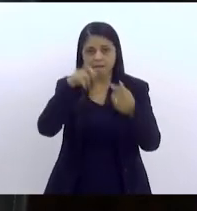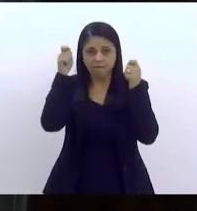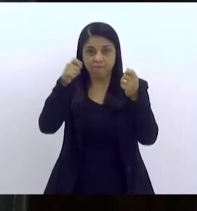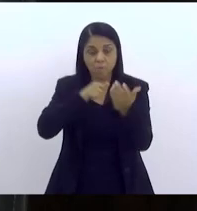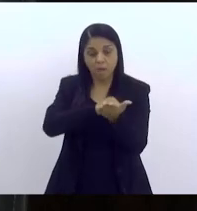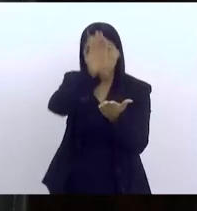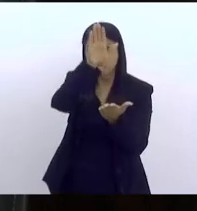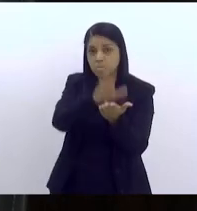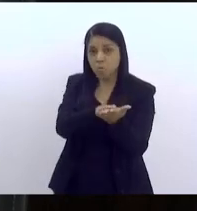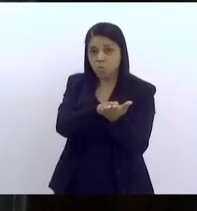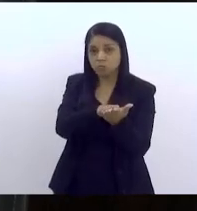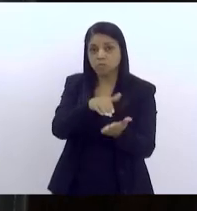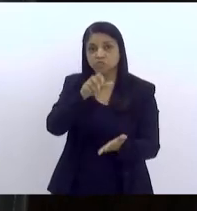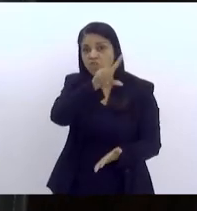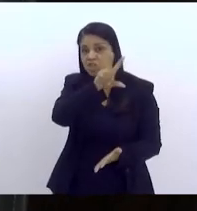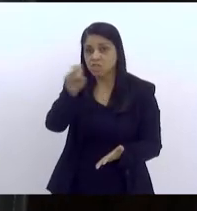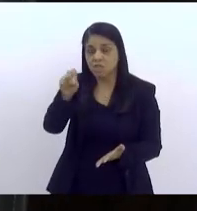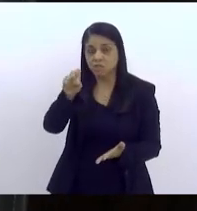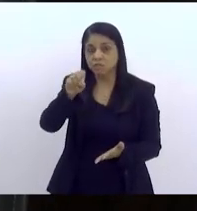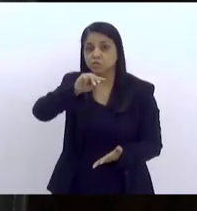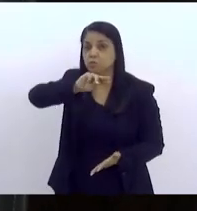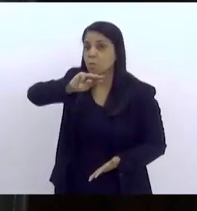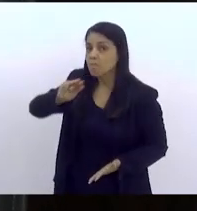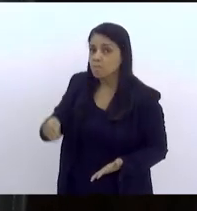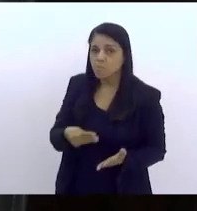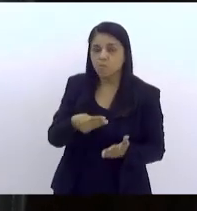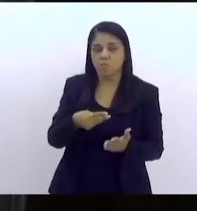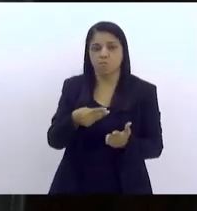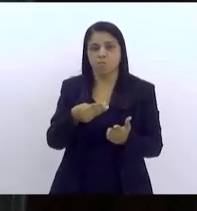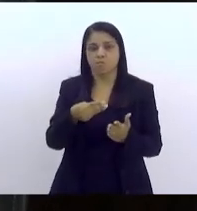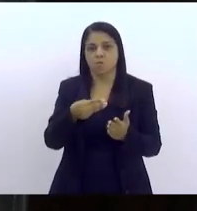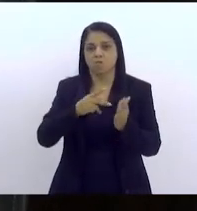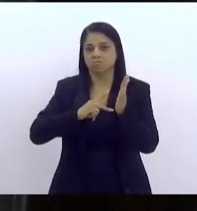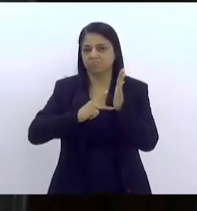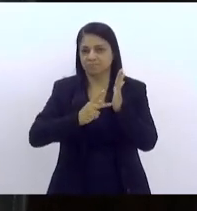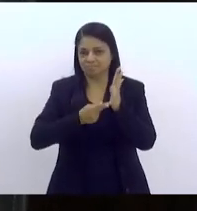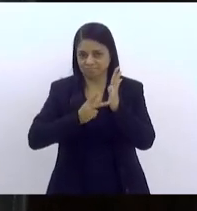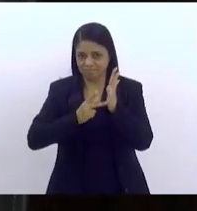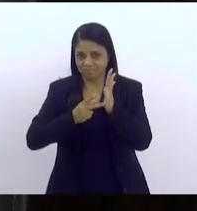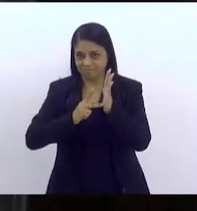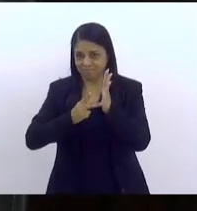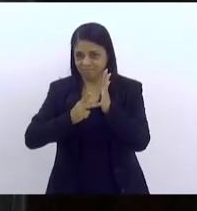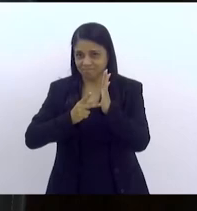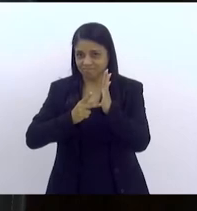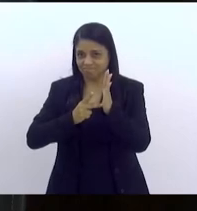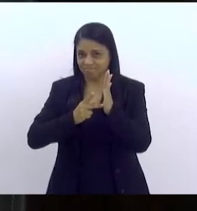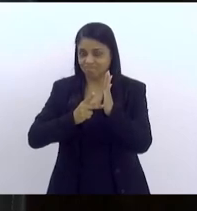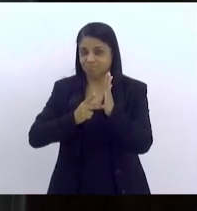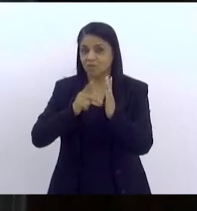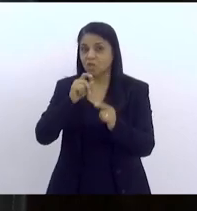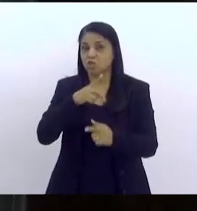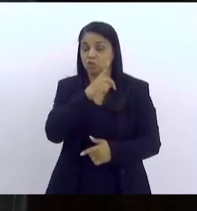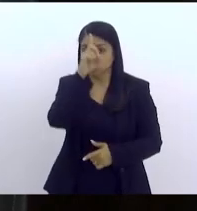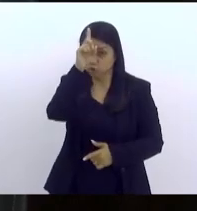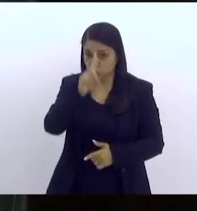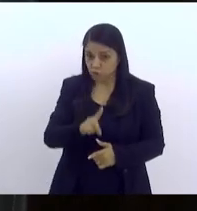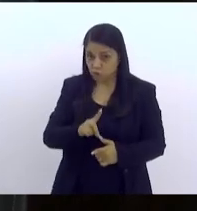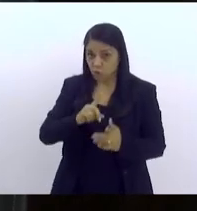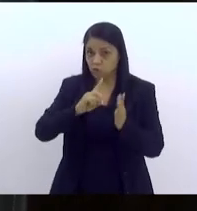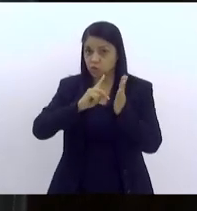uma multa de 500 mil reais e o mais grave aos diretores do